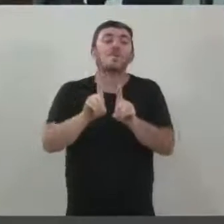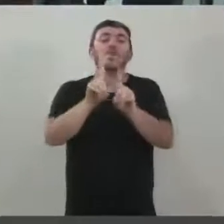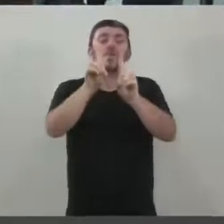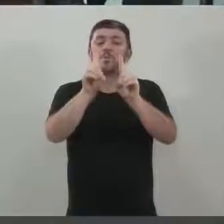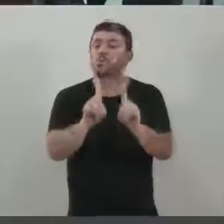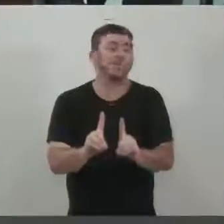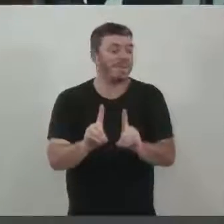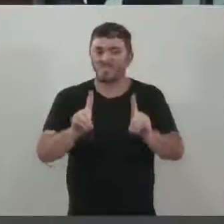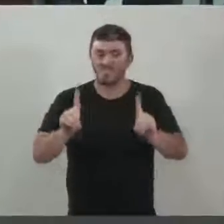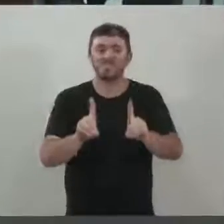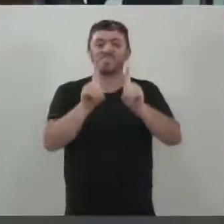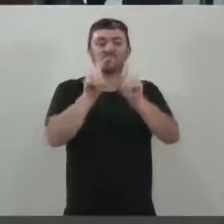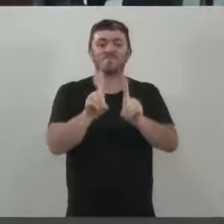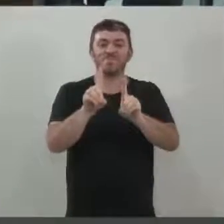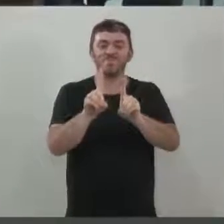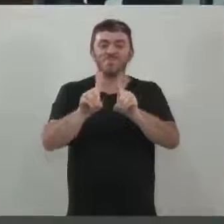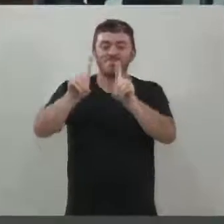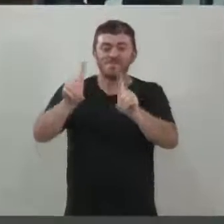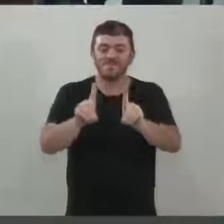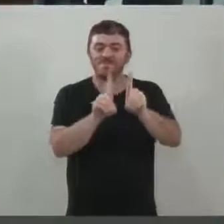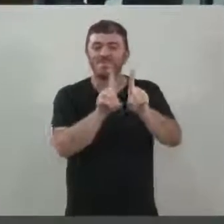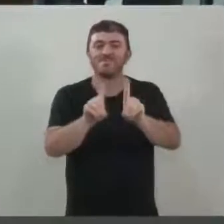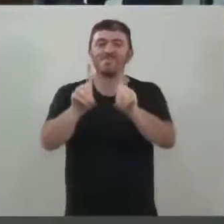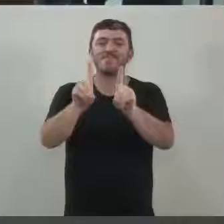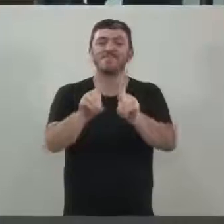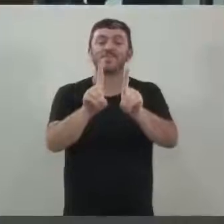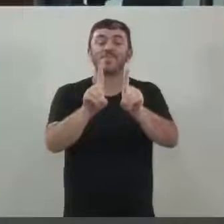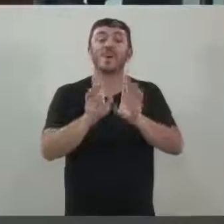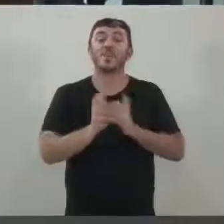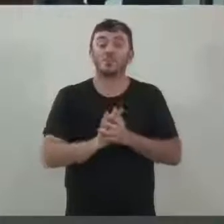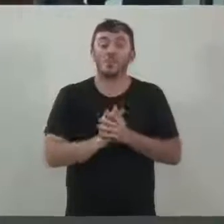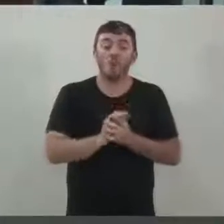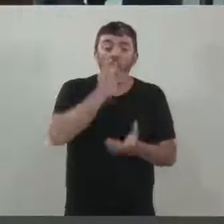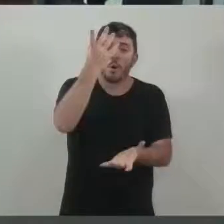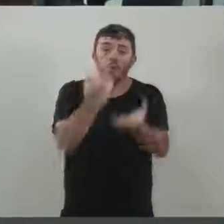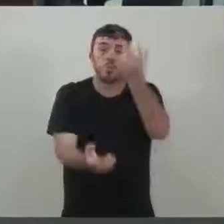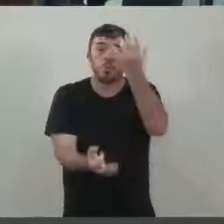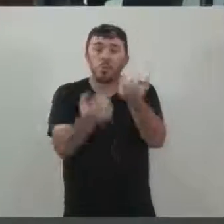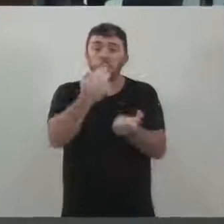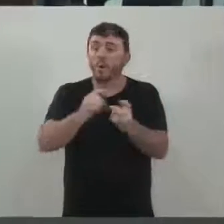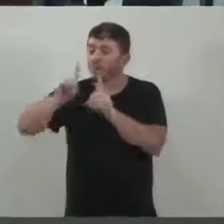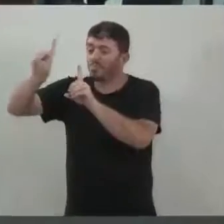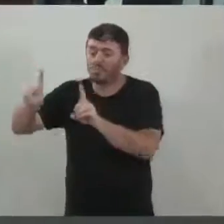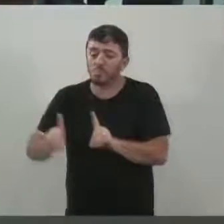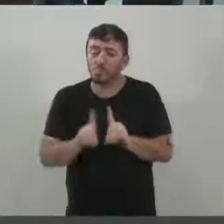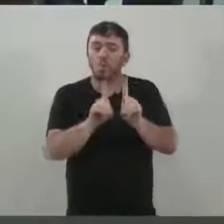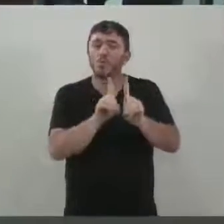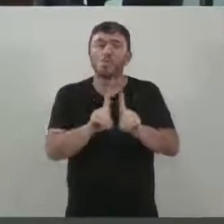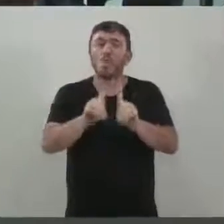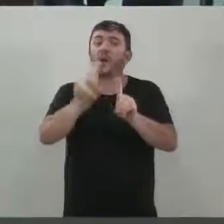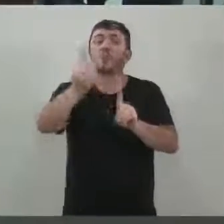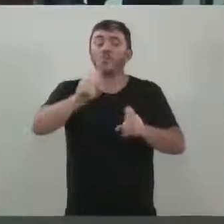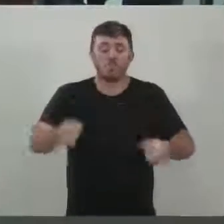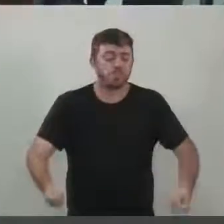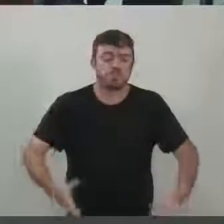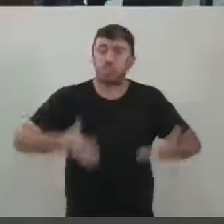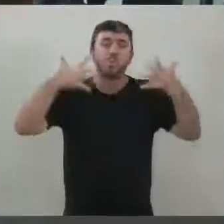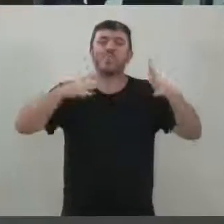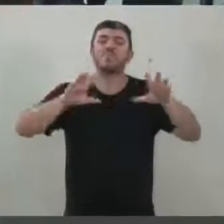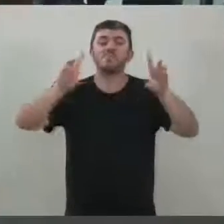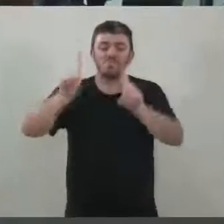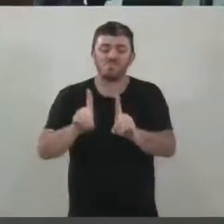afogarão. Quando você passar pelo fogo, não se queimará e a chama não o